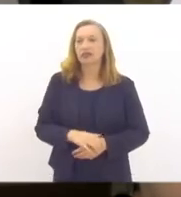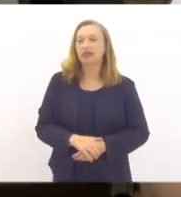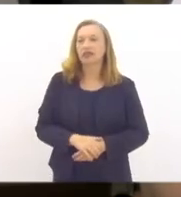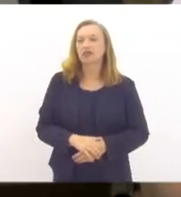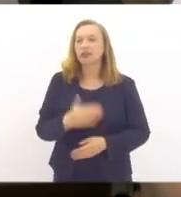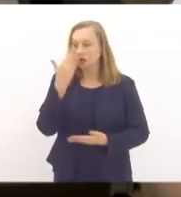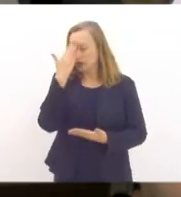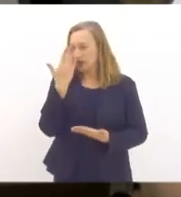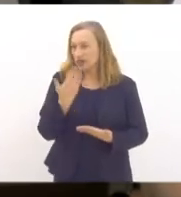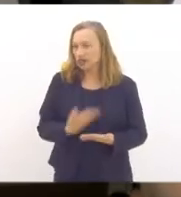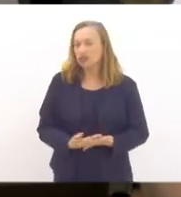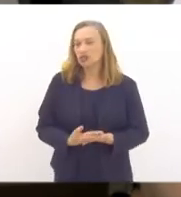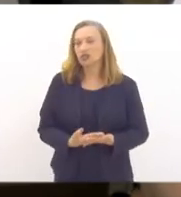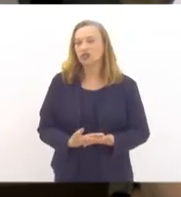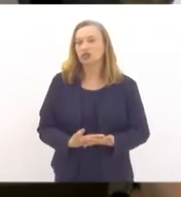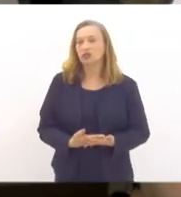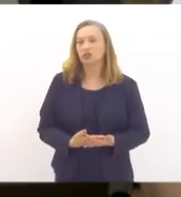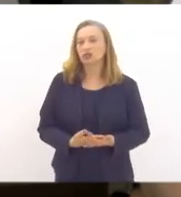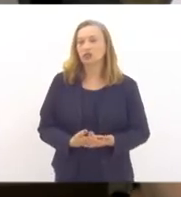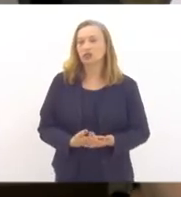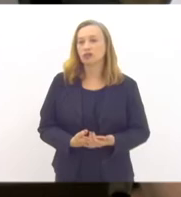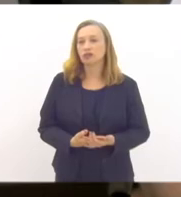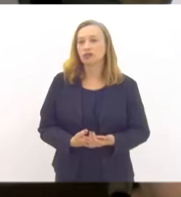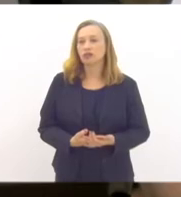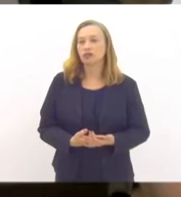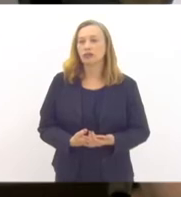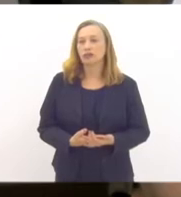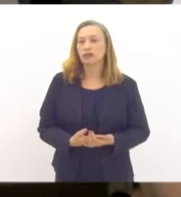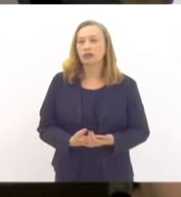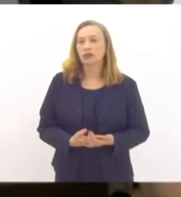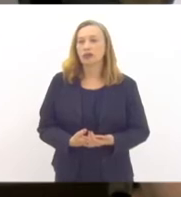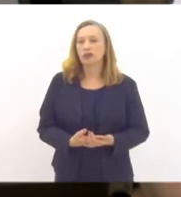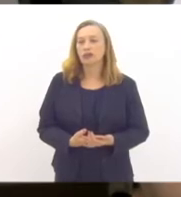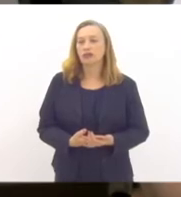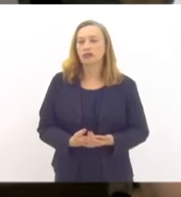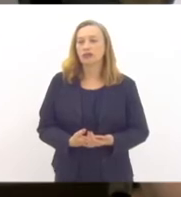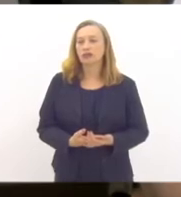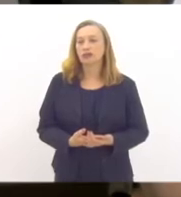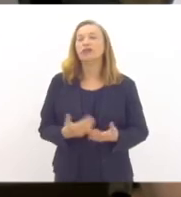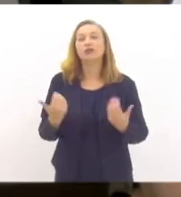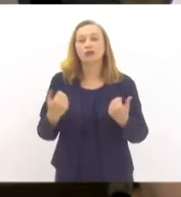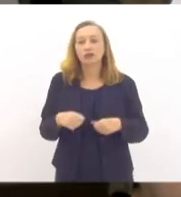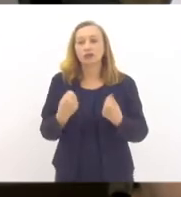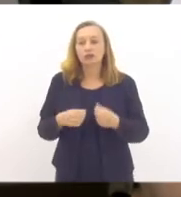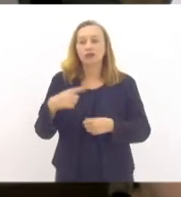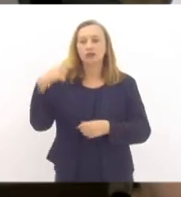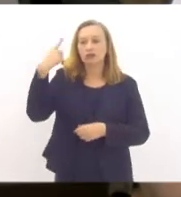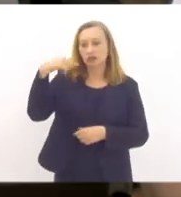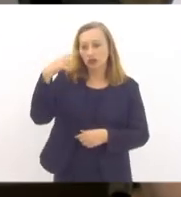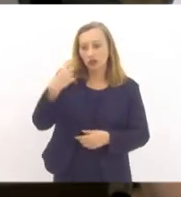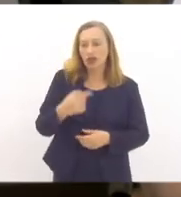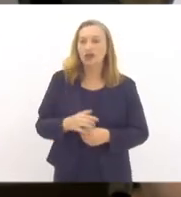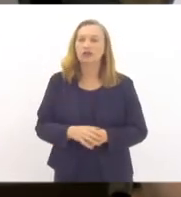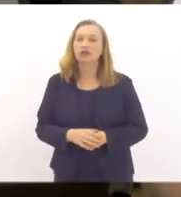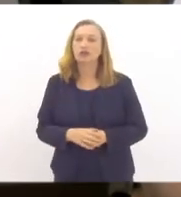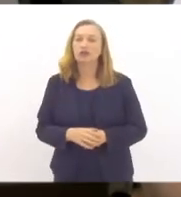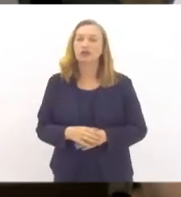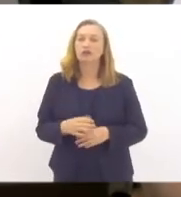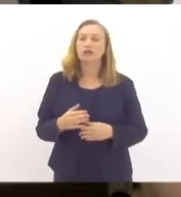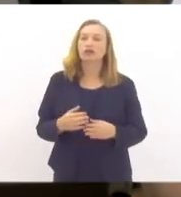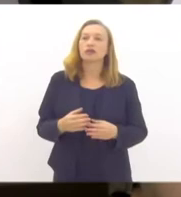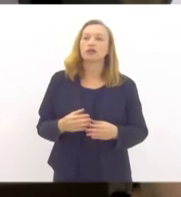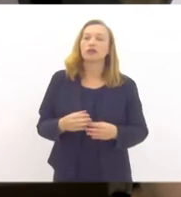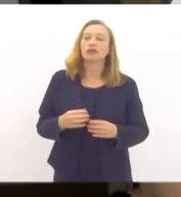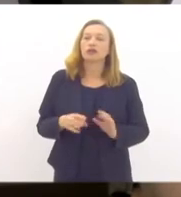eu acredito que, assim como a gente precisa de um advogado, um assistente